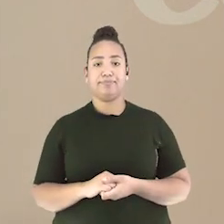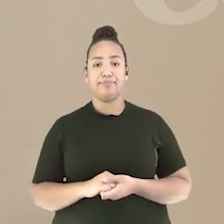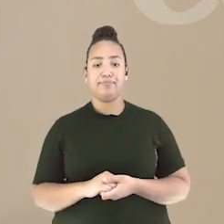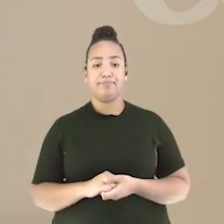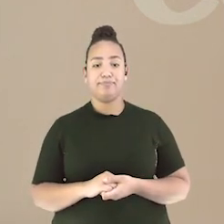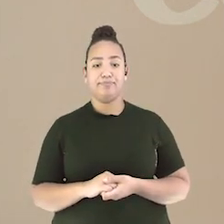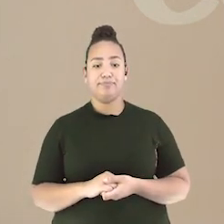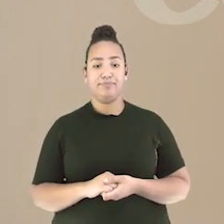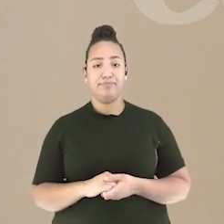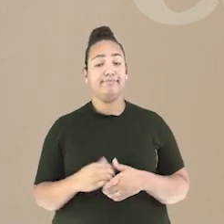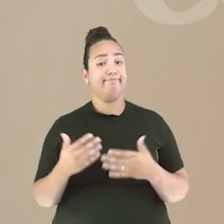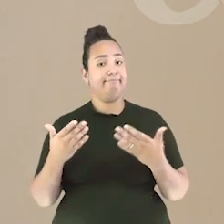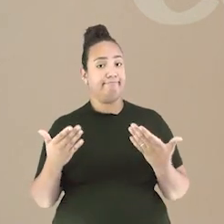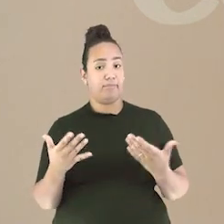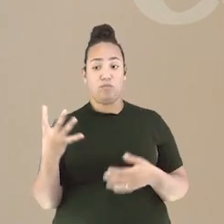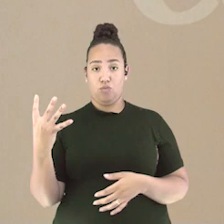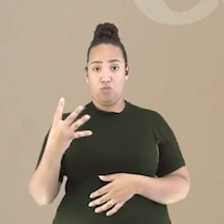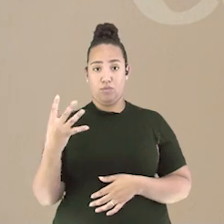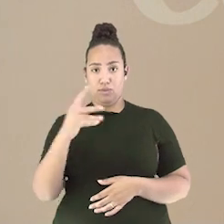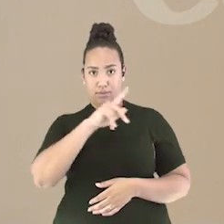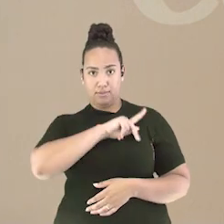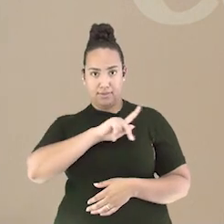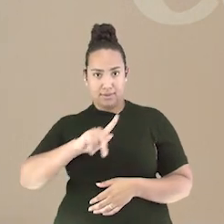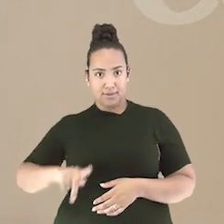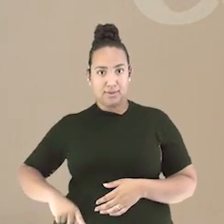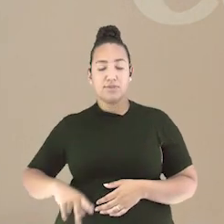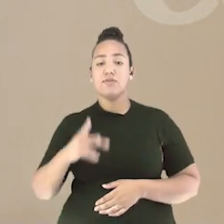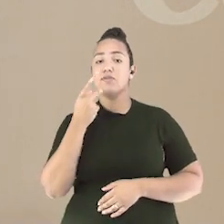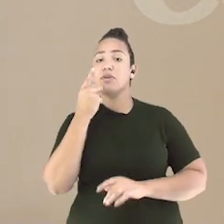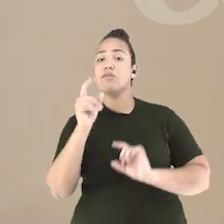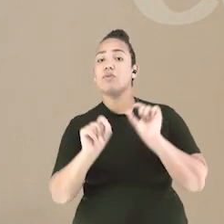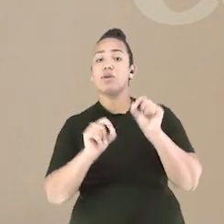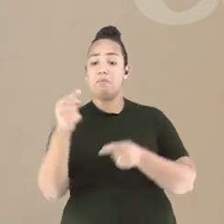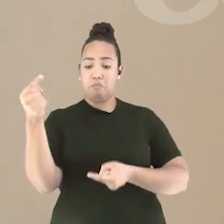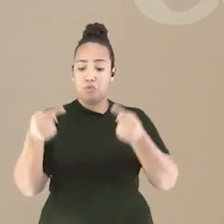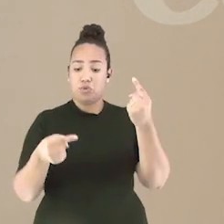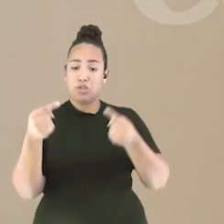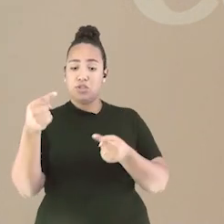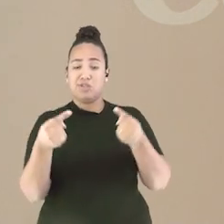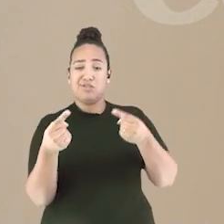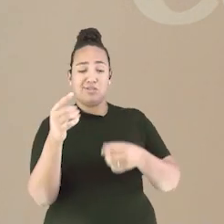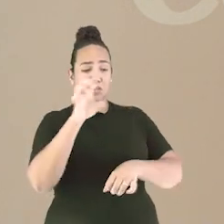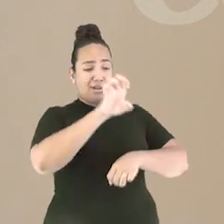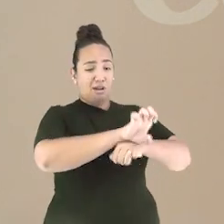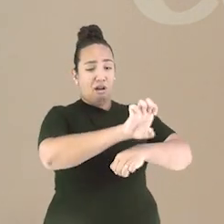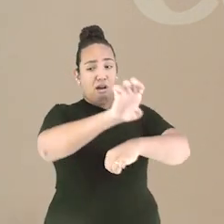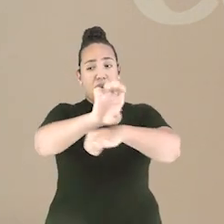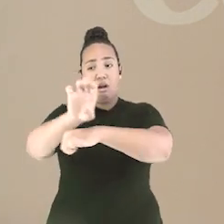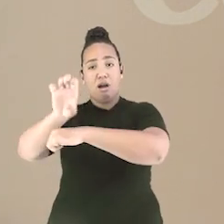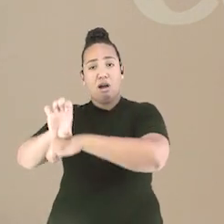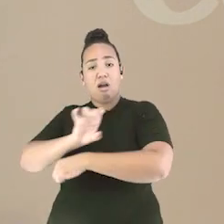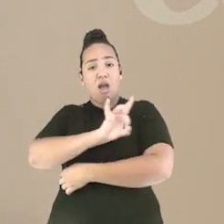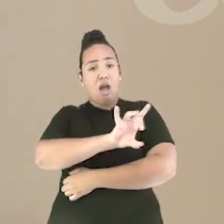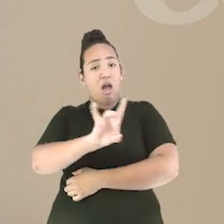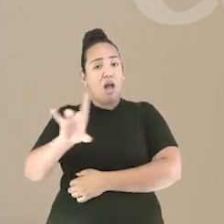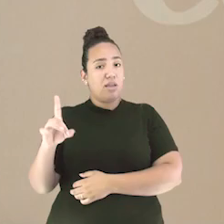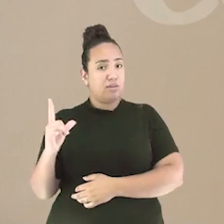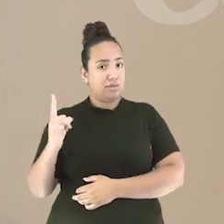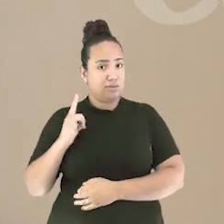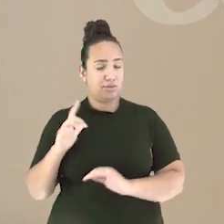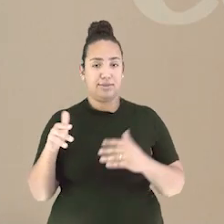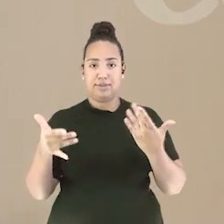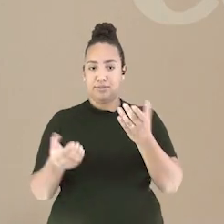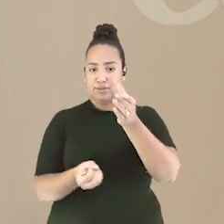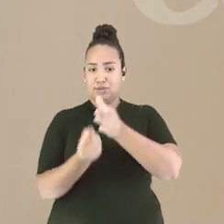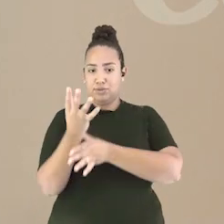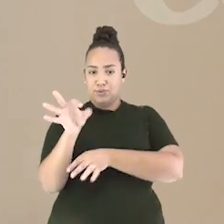Campos Salles, o nosso 4º presidente, dizia que a política era feita de dentro dos estados. Por isso, ele criou um